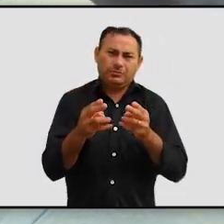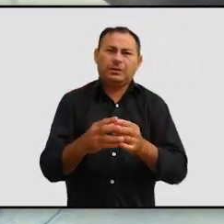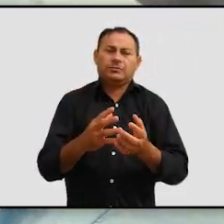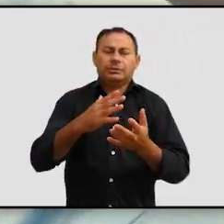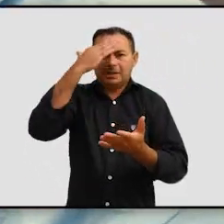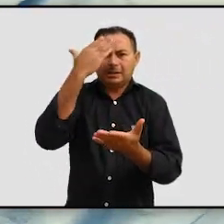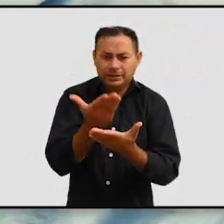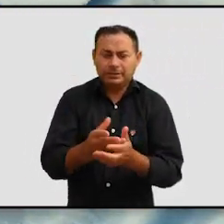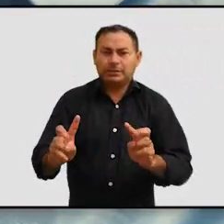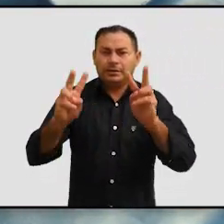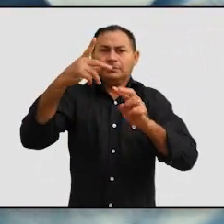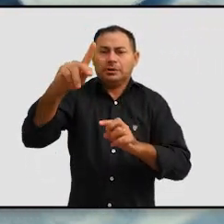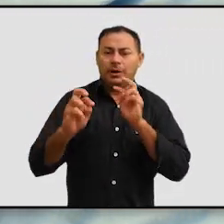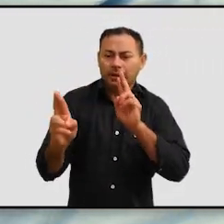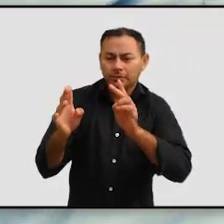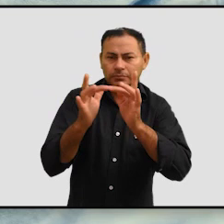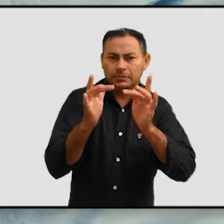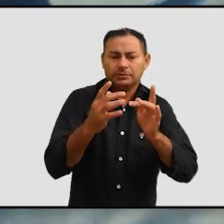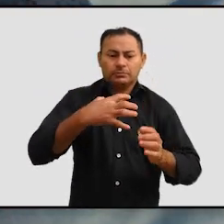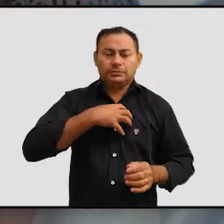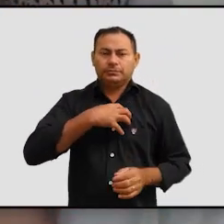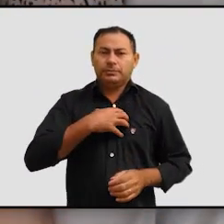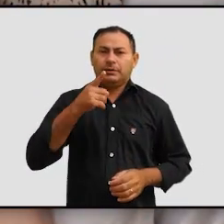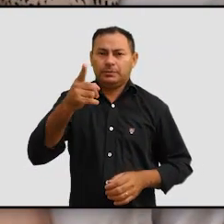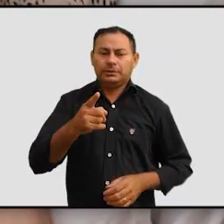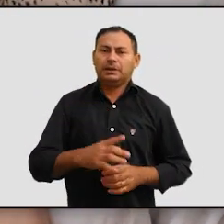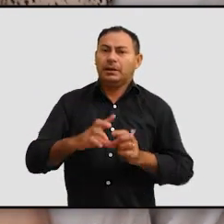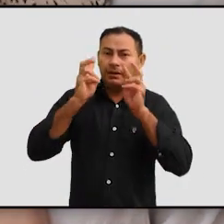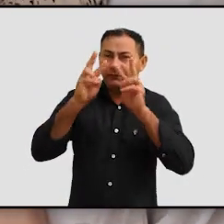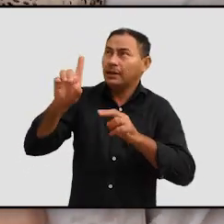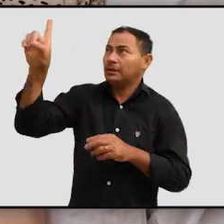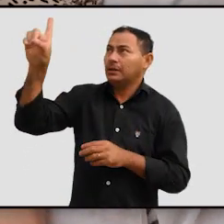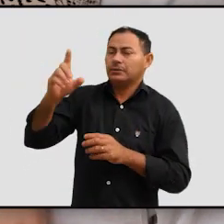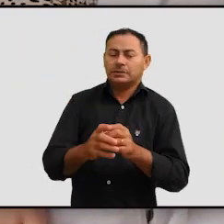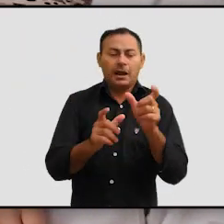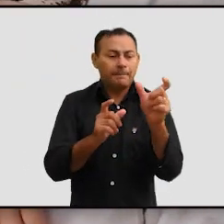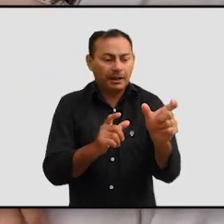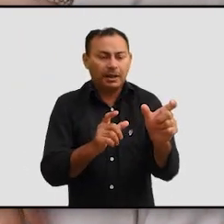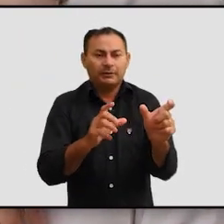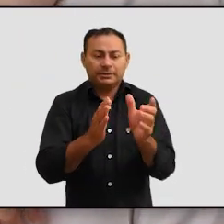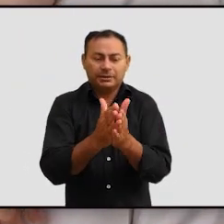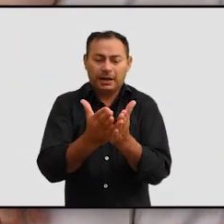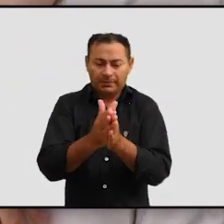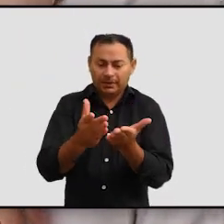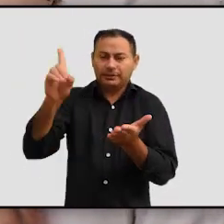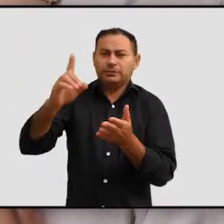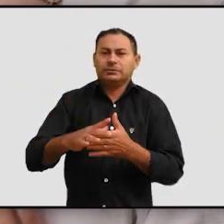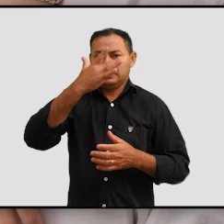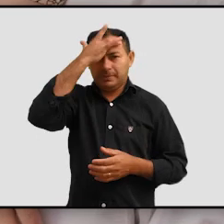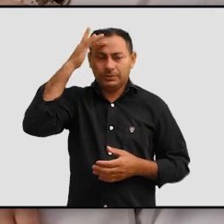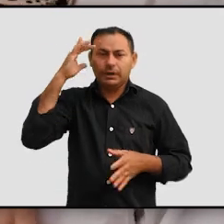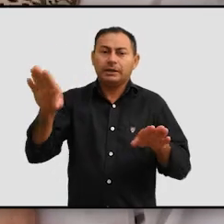valores. Confesse esses valores nos seus relacionamentos, da maneira como você vê a Deus, a palavra, as